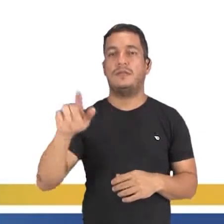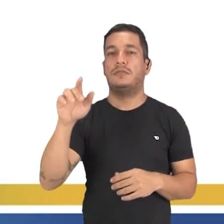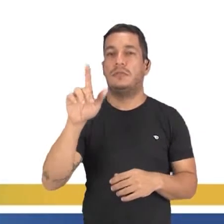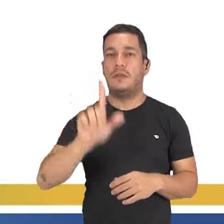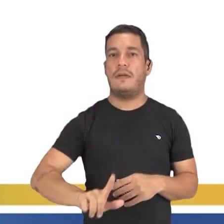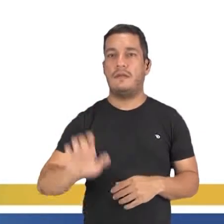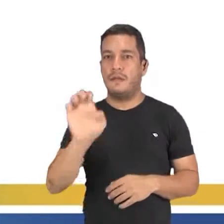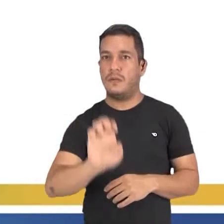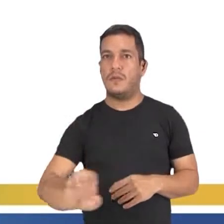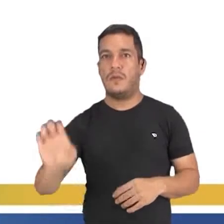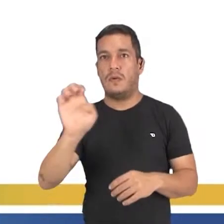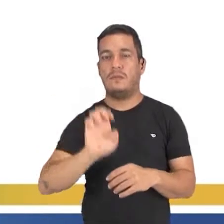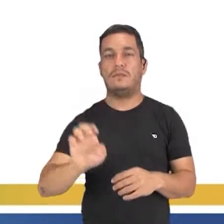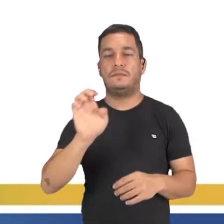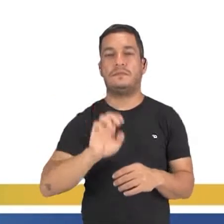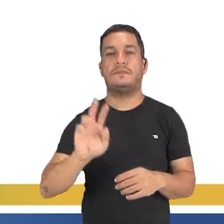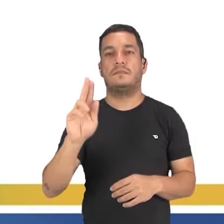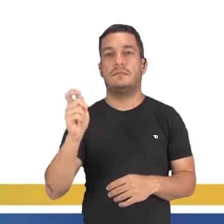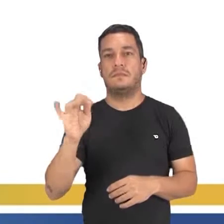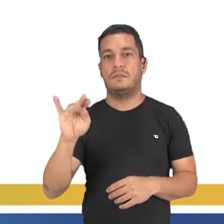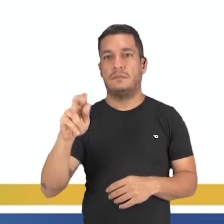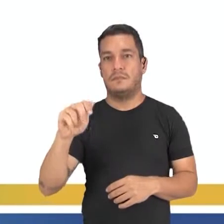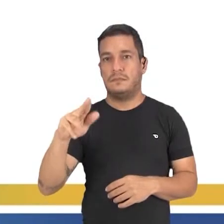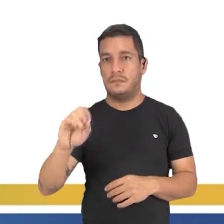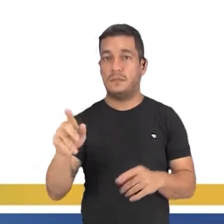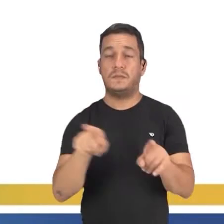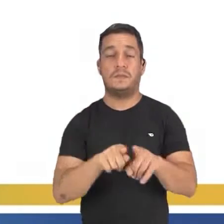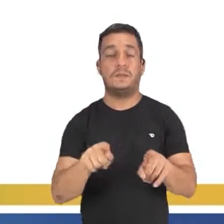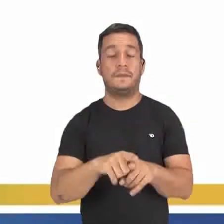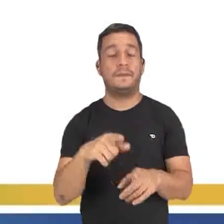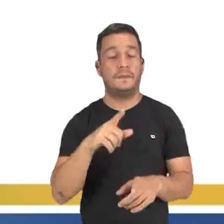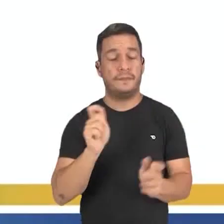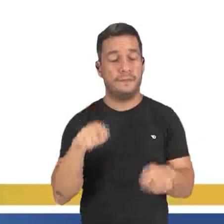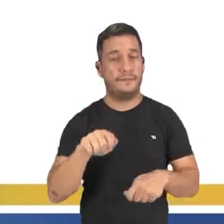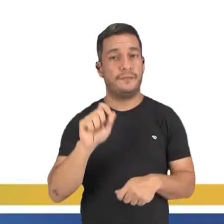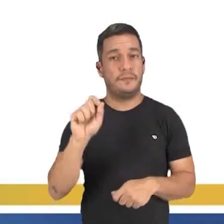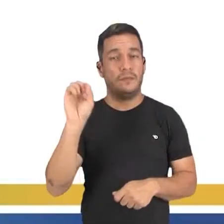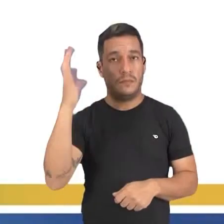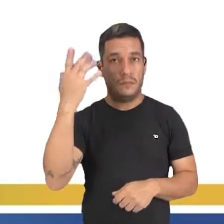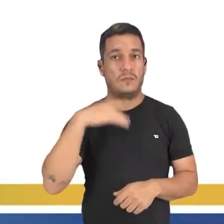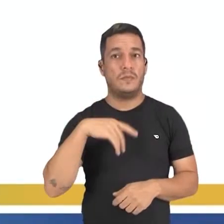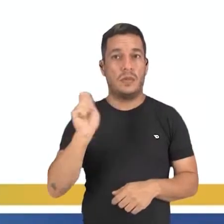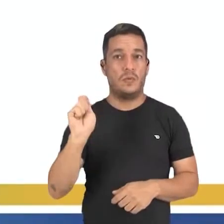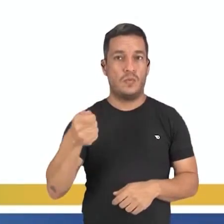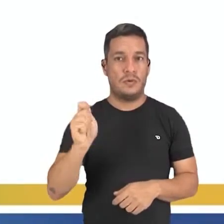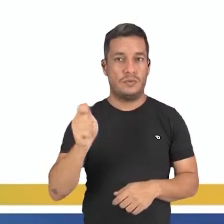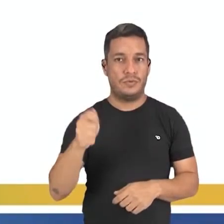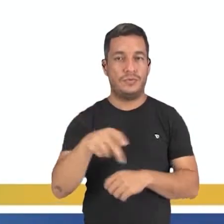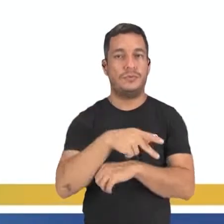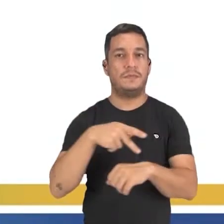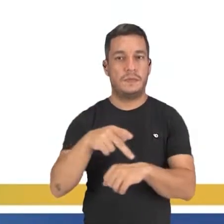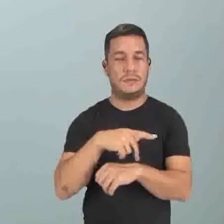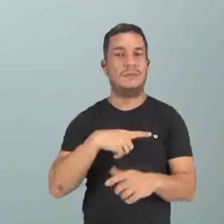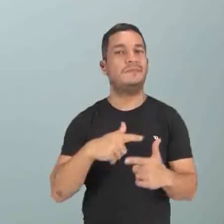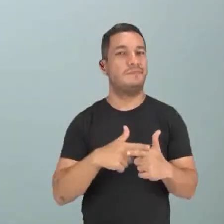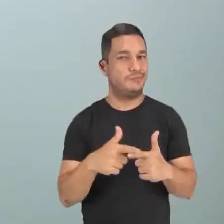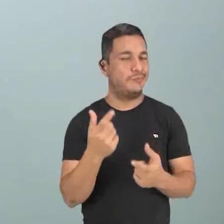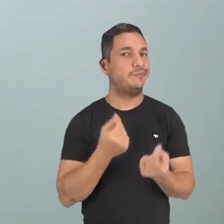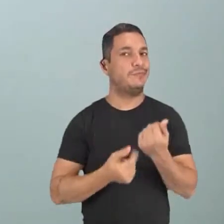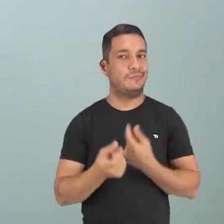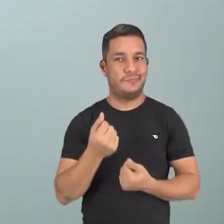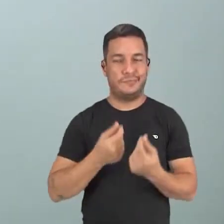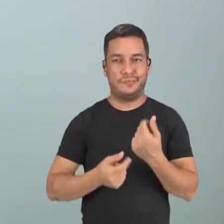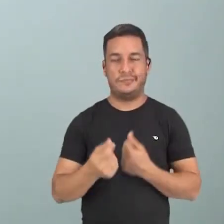haitianos, e há uma possibilidade de que isso venha acontecer também com a Argentina, que começa a ter problemas